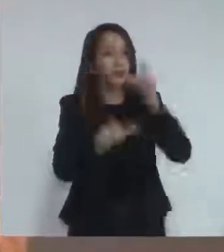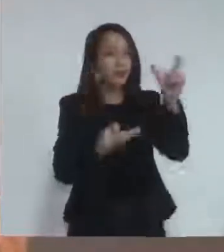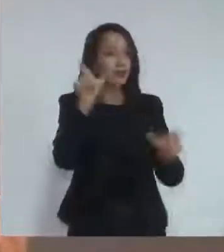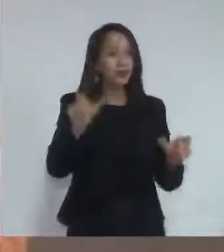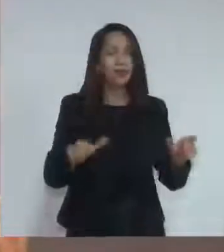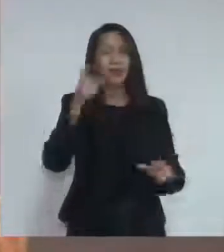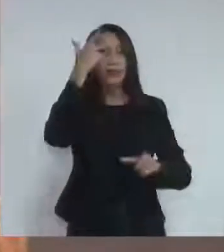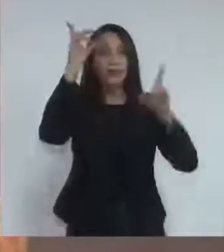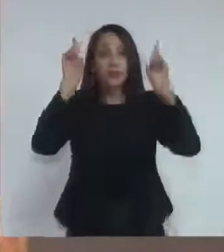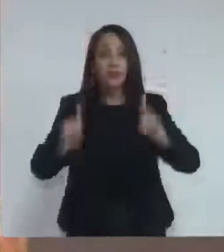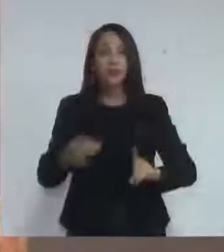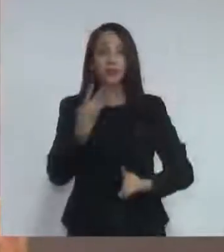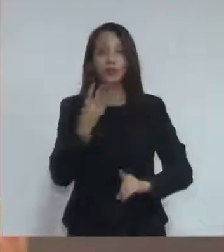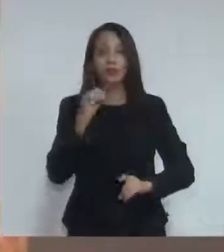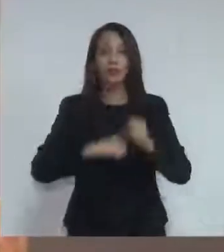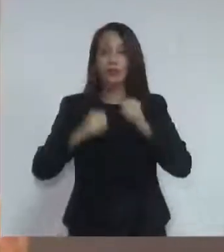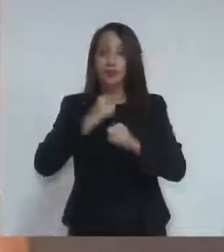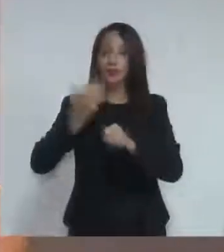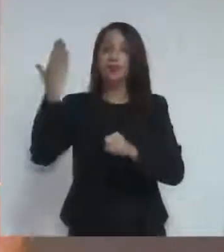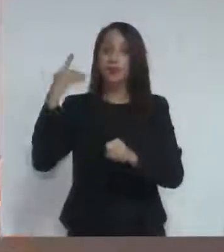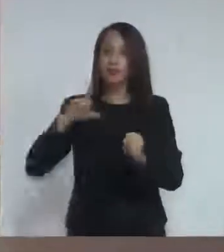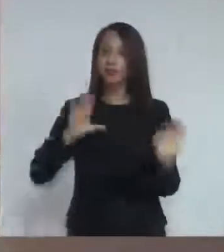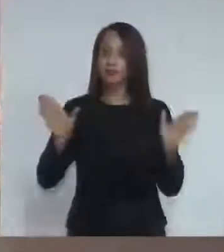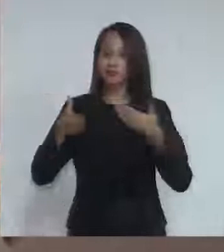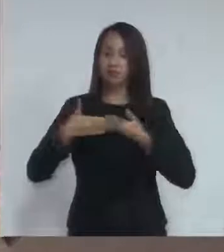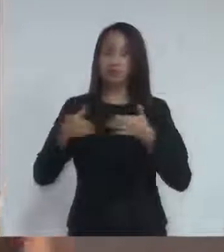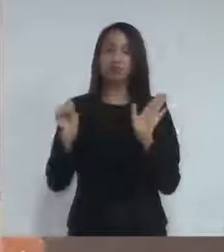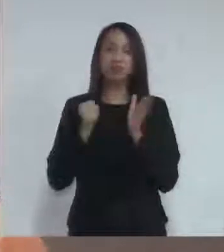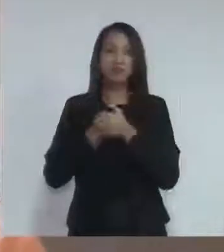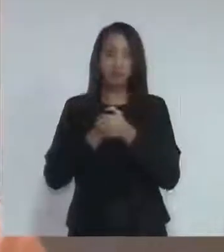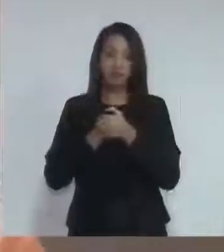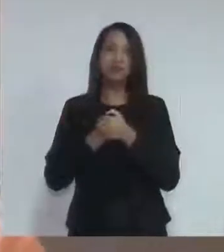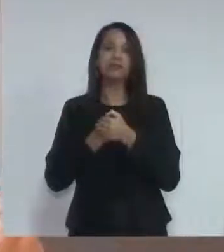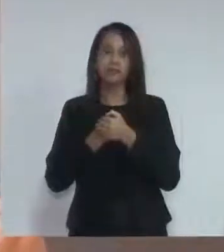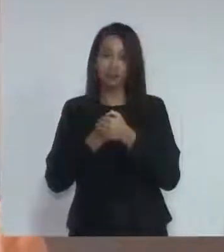com deficiência, ficavam escondidas dentro de casa. Alguém tem dúvida?